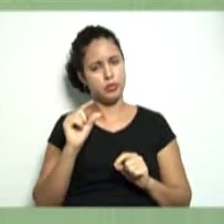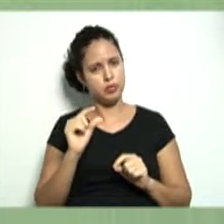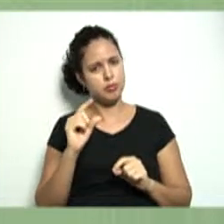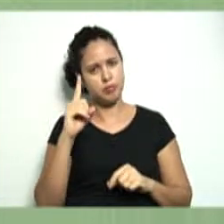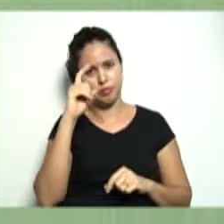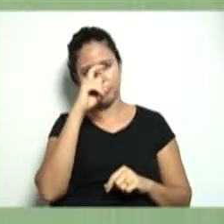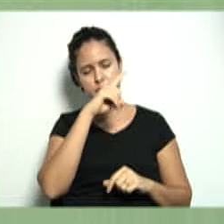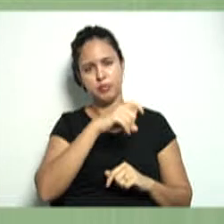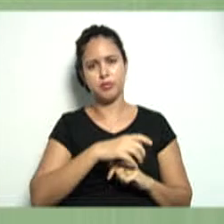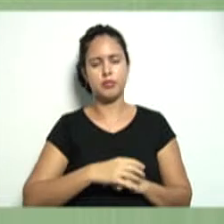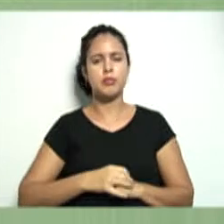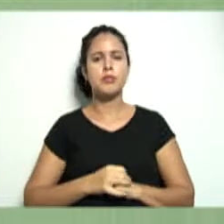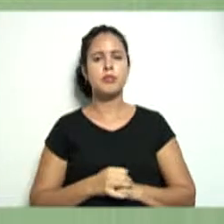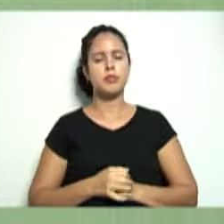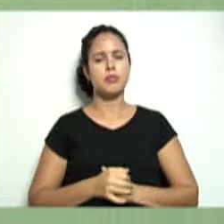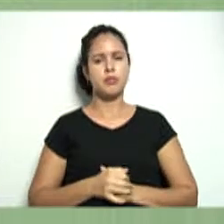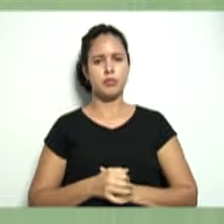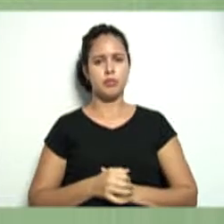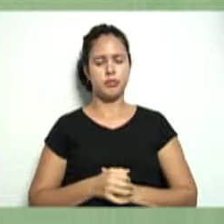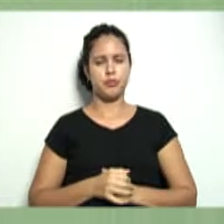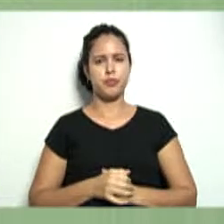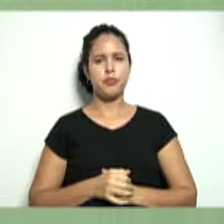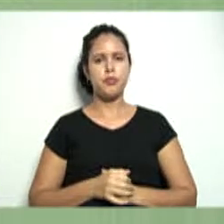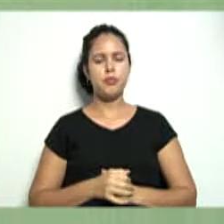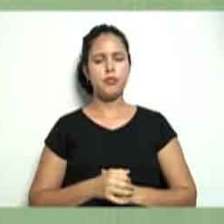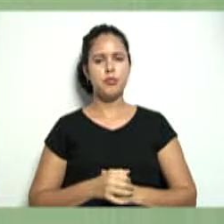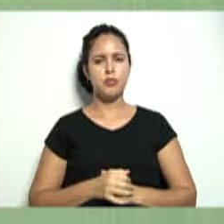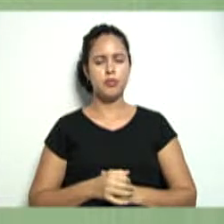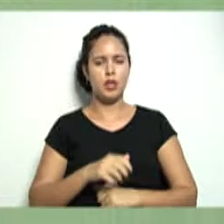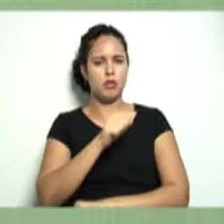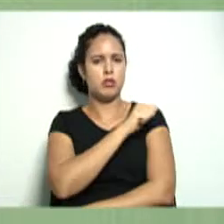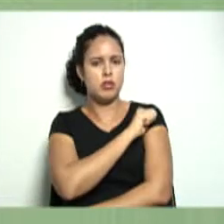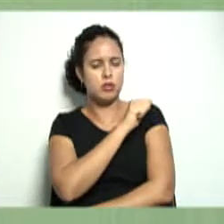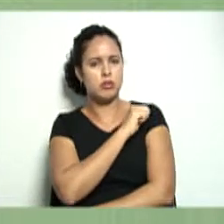complexidade. Esta